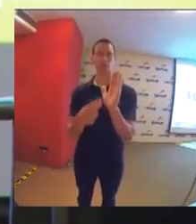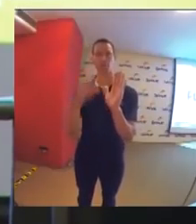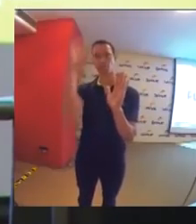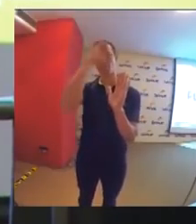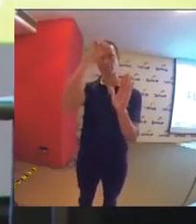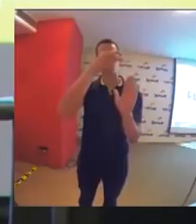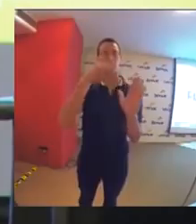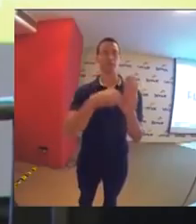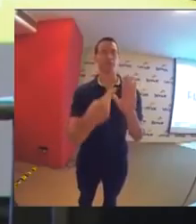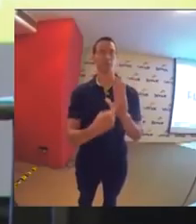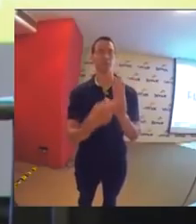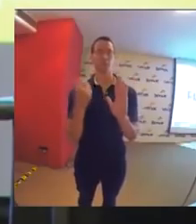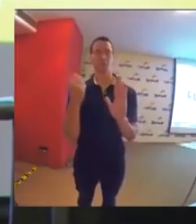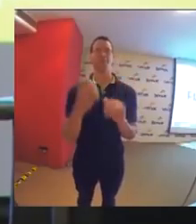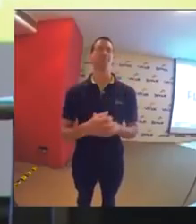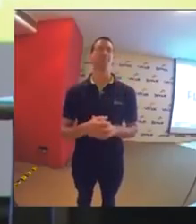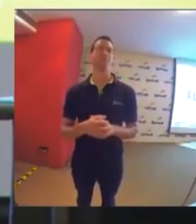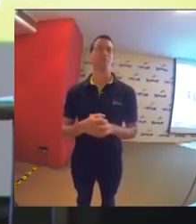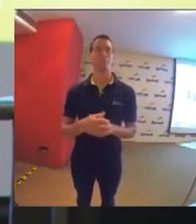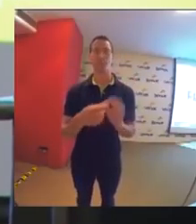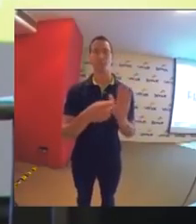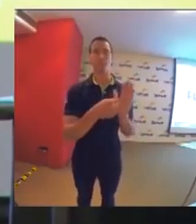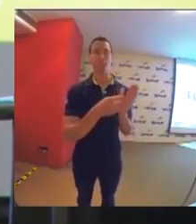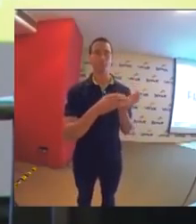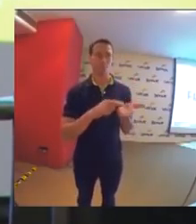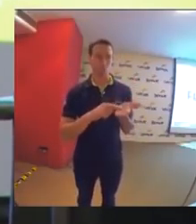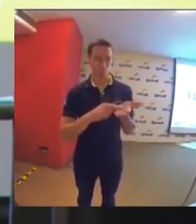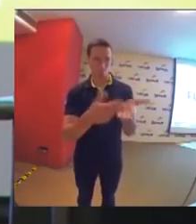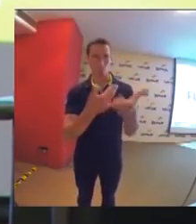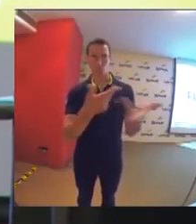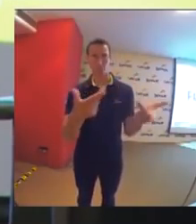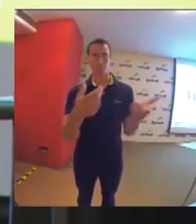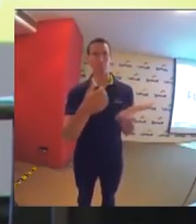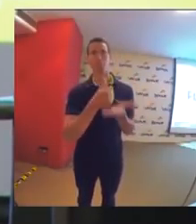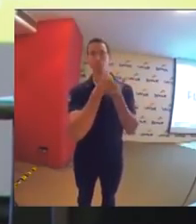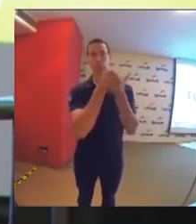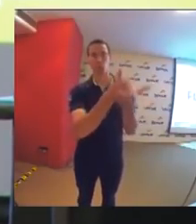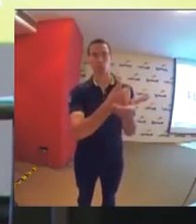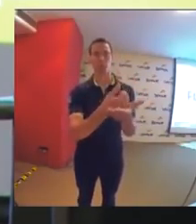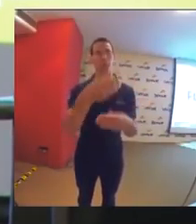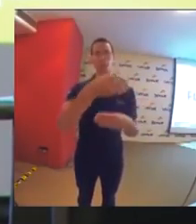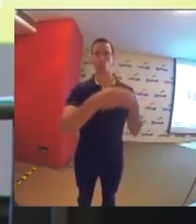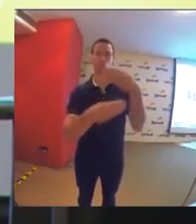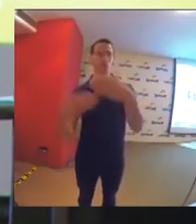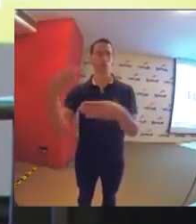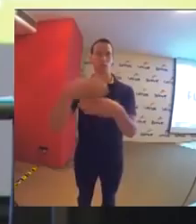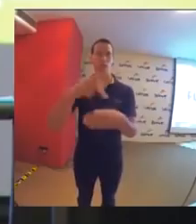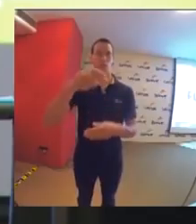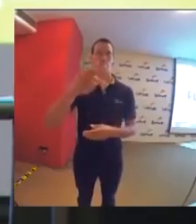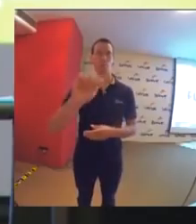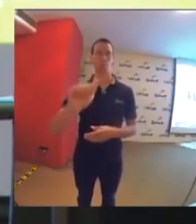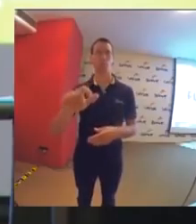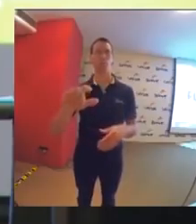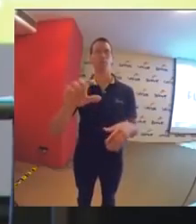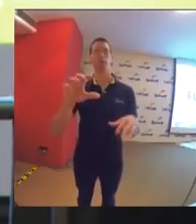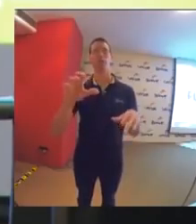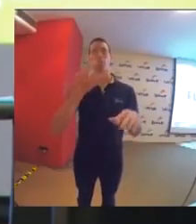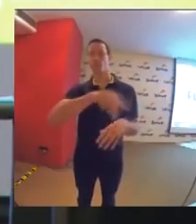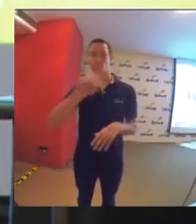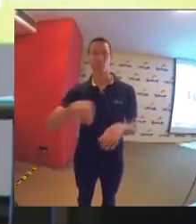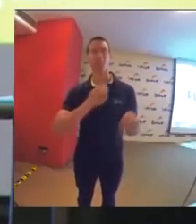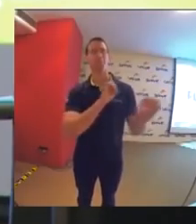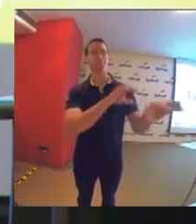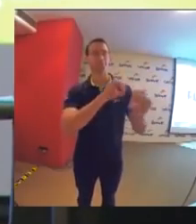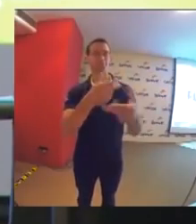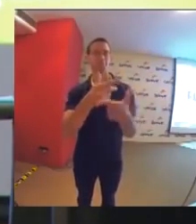Aí mandei-os trabalhar com os professores da ponte e com os colegas. E os professores ensinaram-nos a consultar um